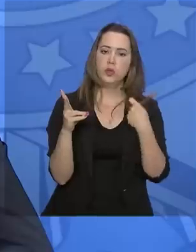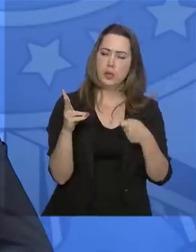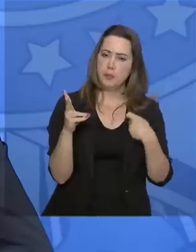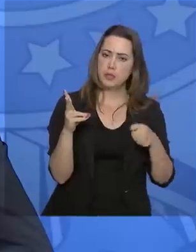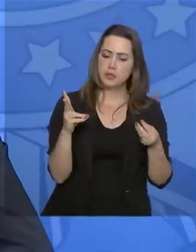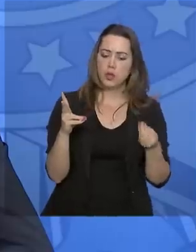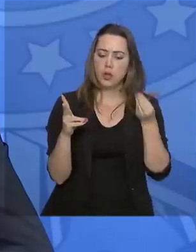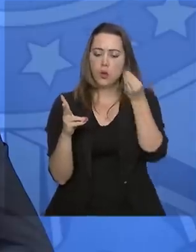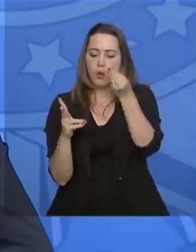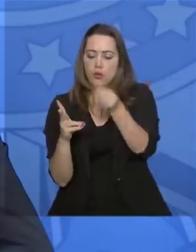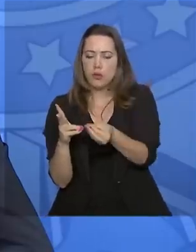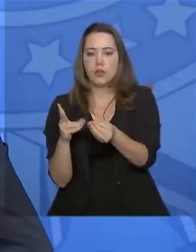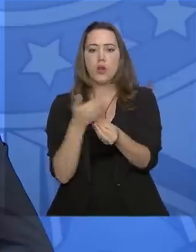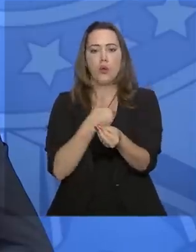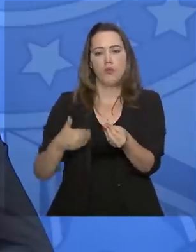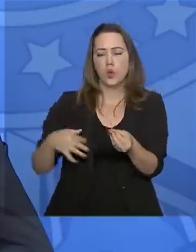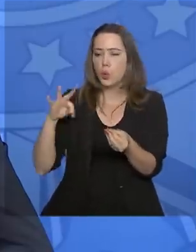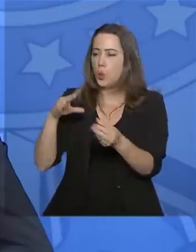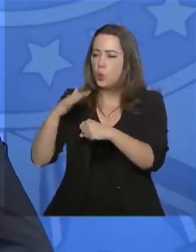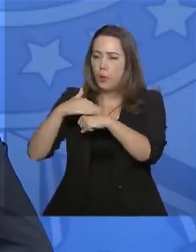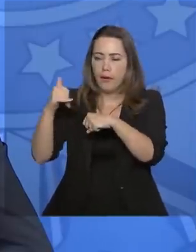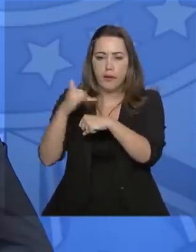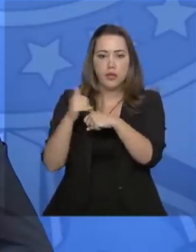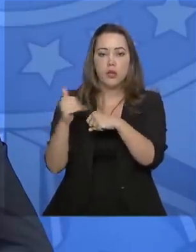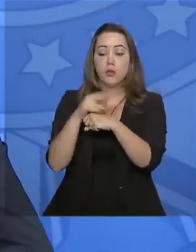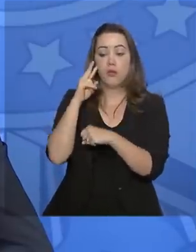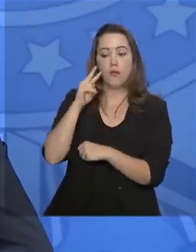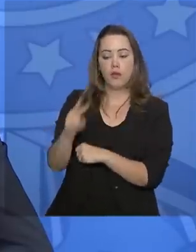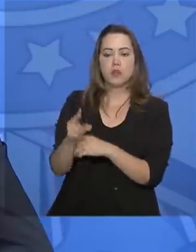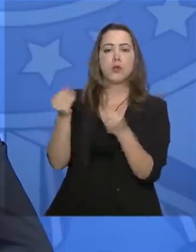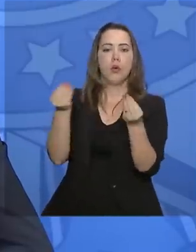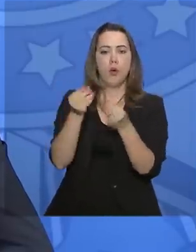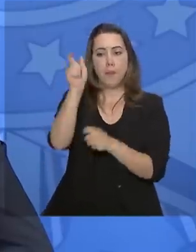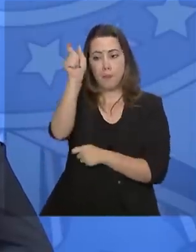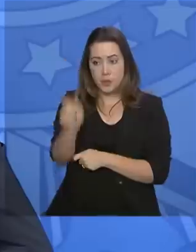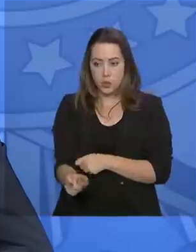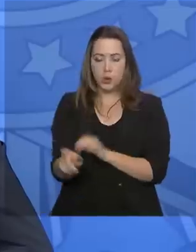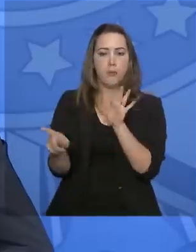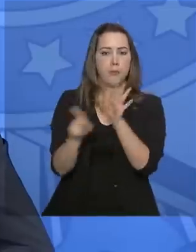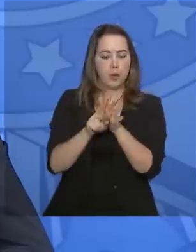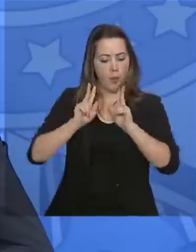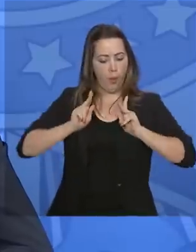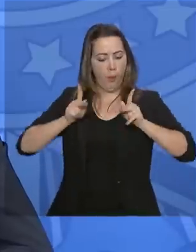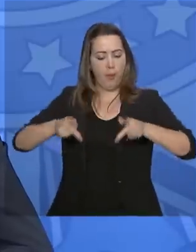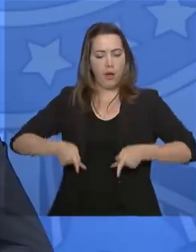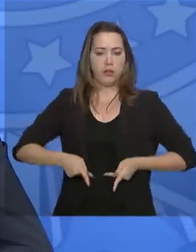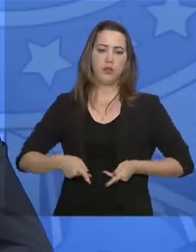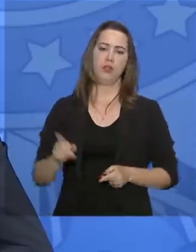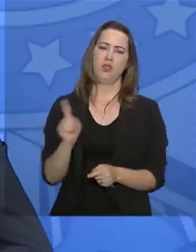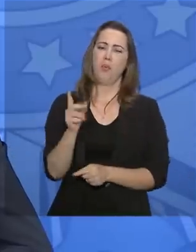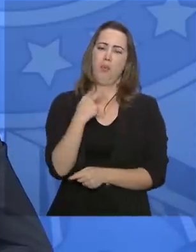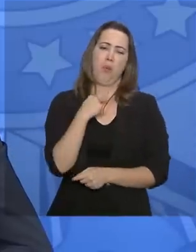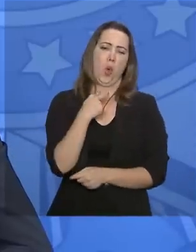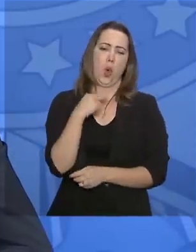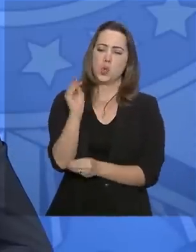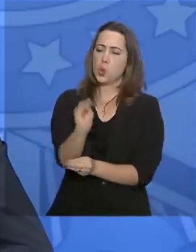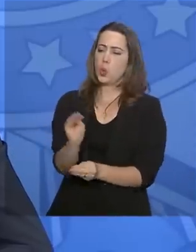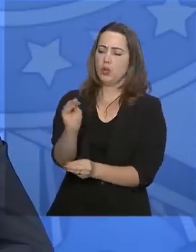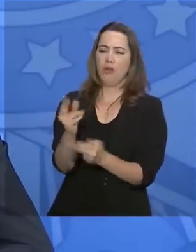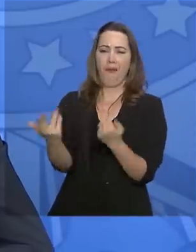pode estar todo carinho e consideração e ser tratados como seres humanos e não como